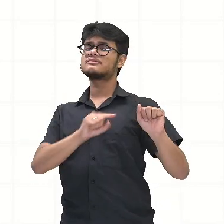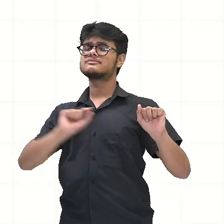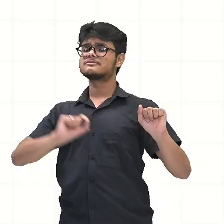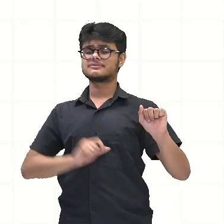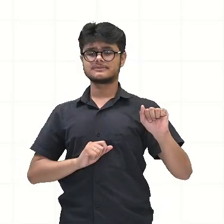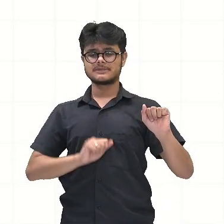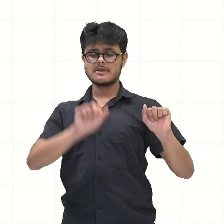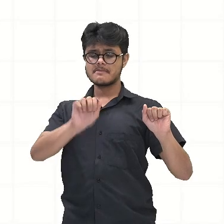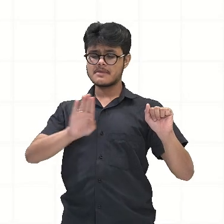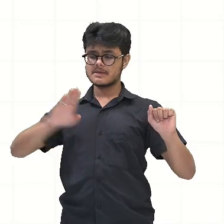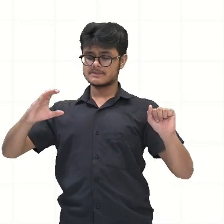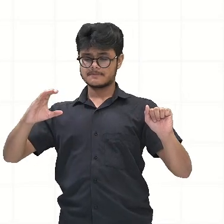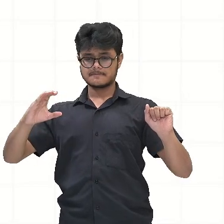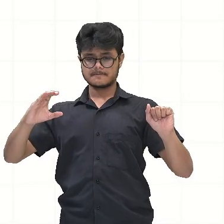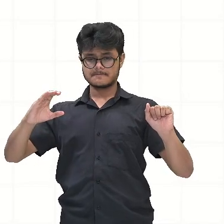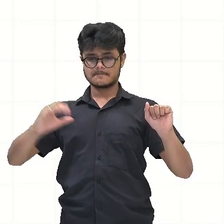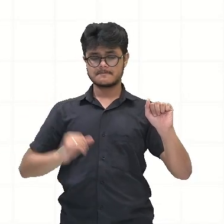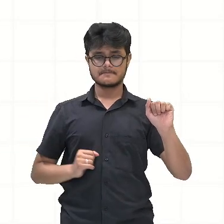B e do C?